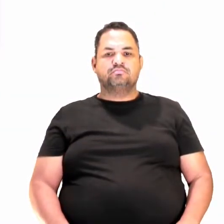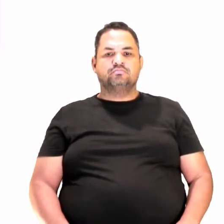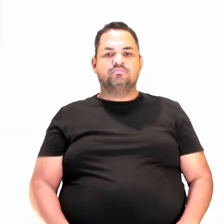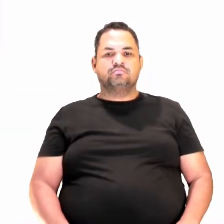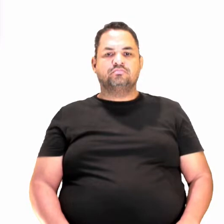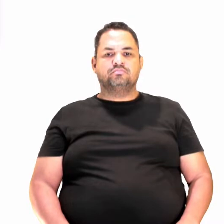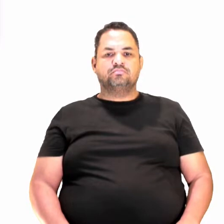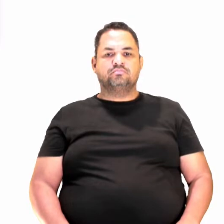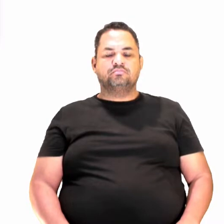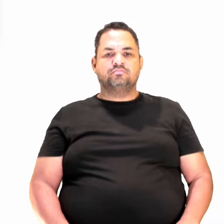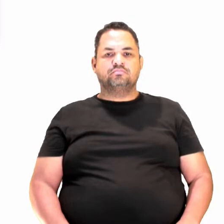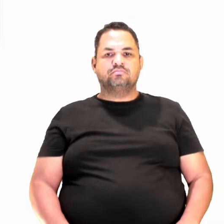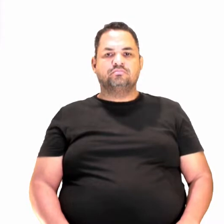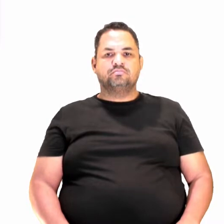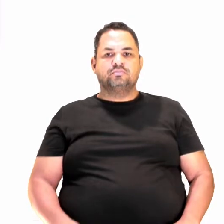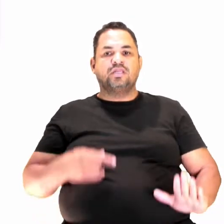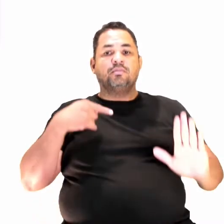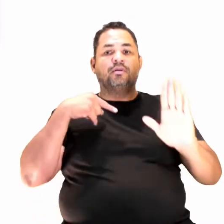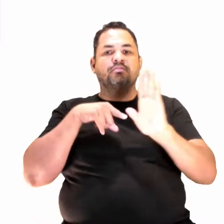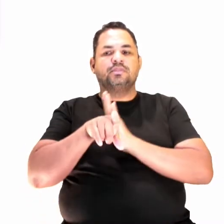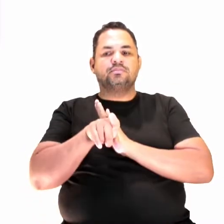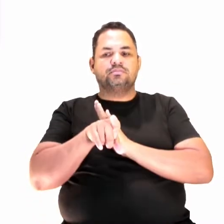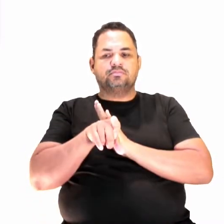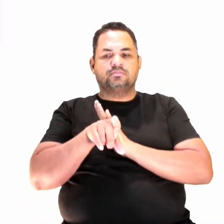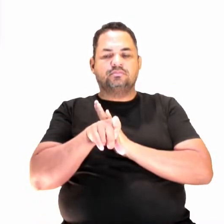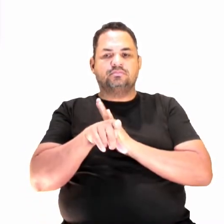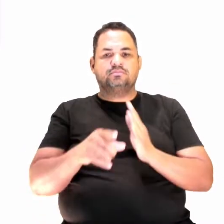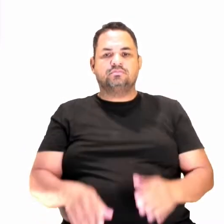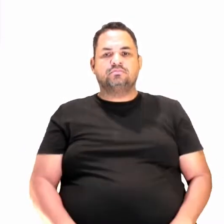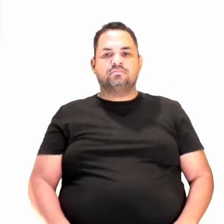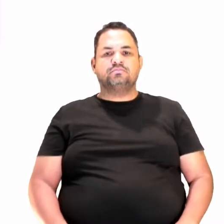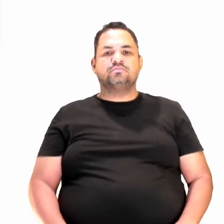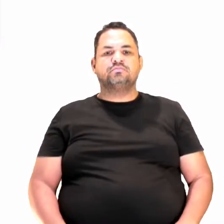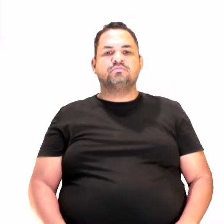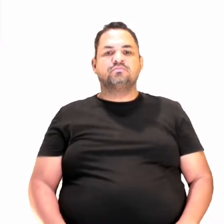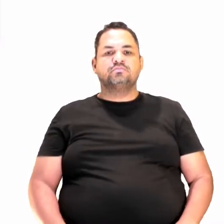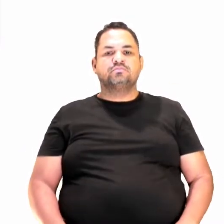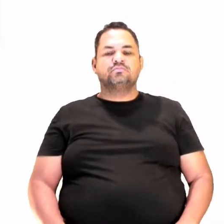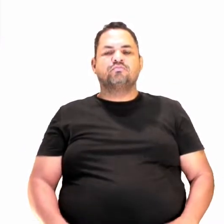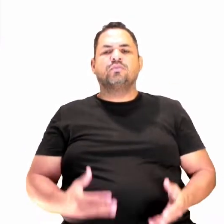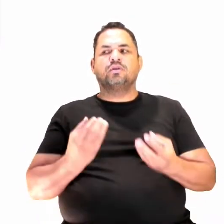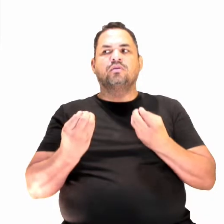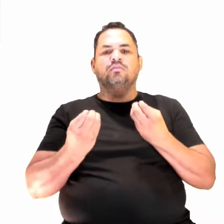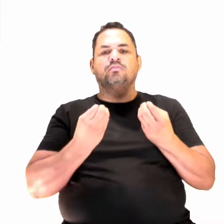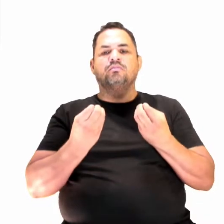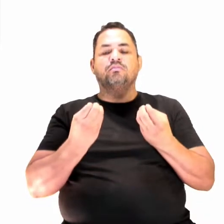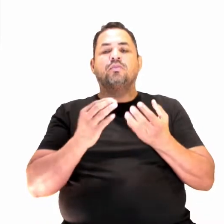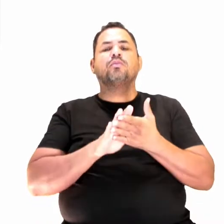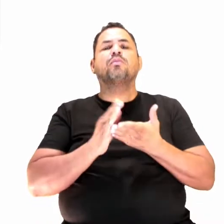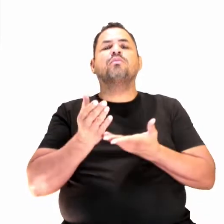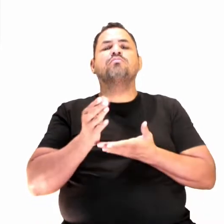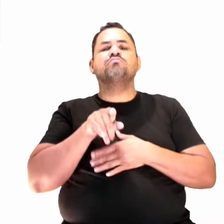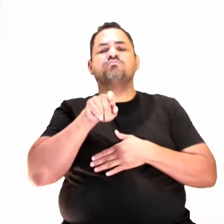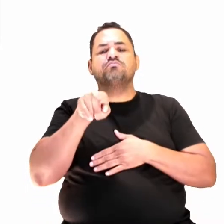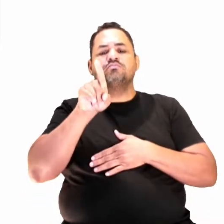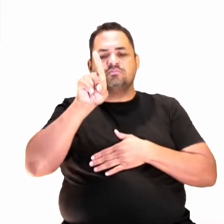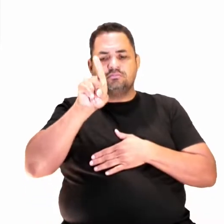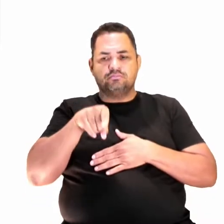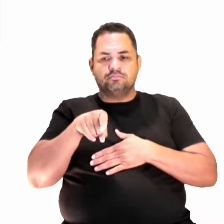da nossa aula, é uma pergunta. What do you look like? Como você é? Daí